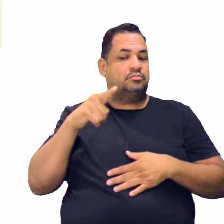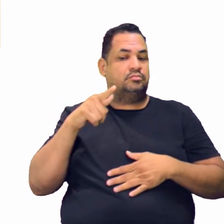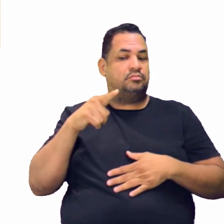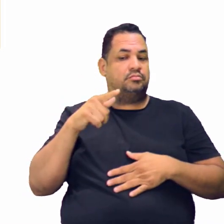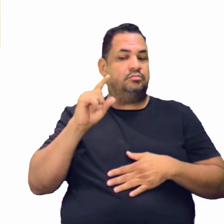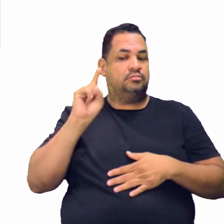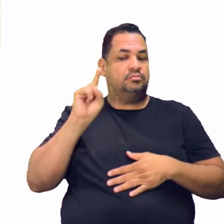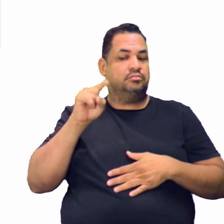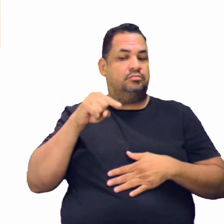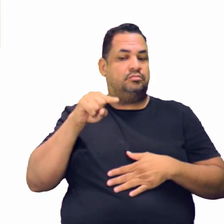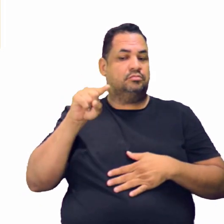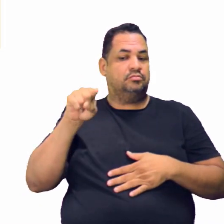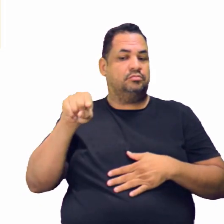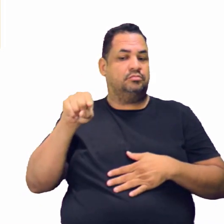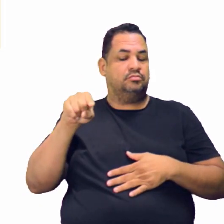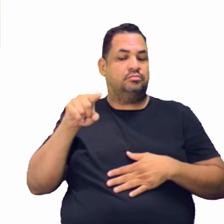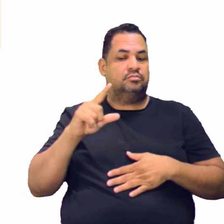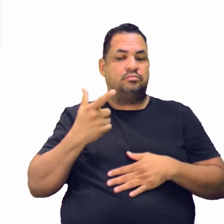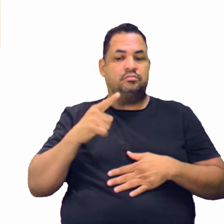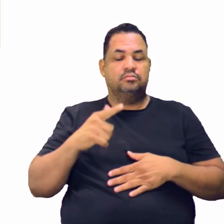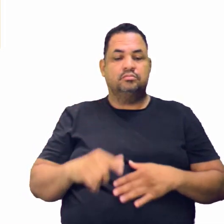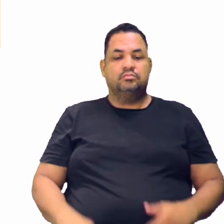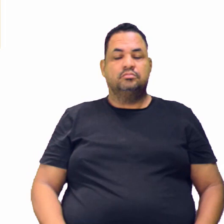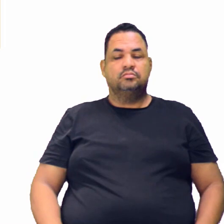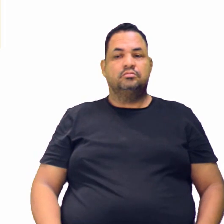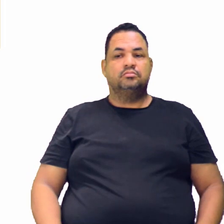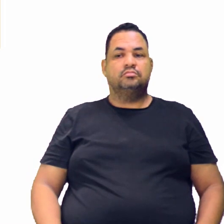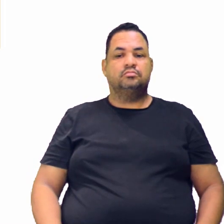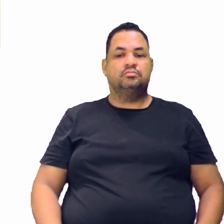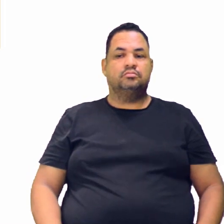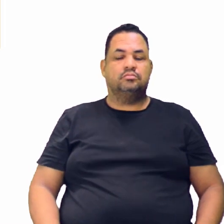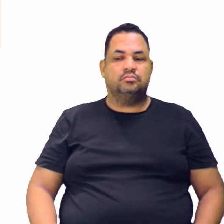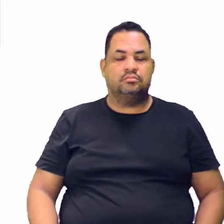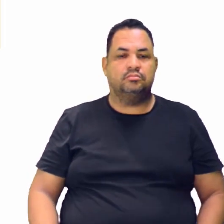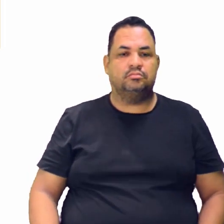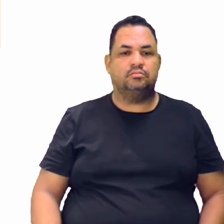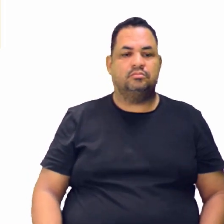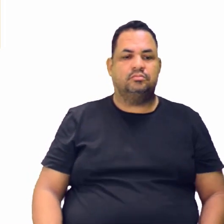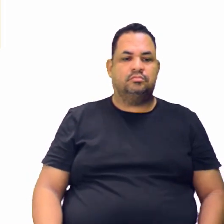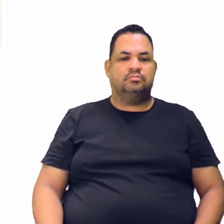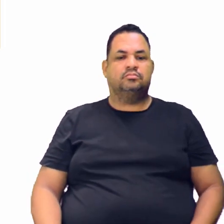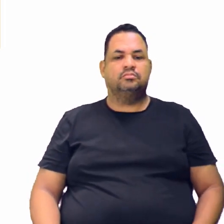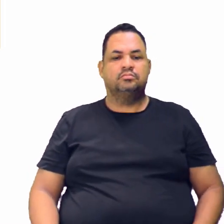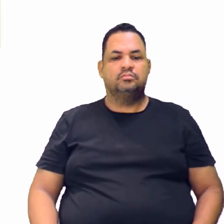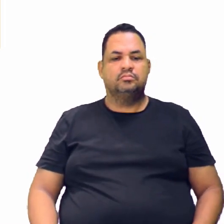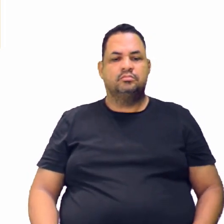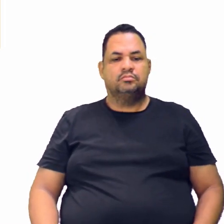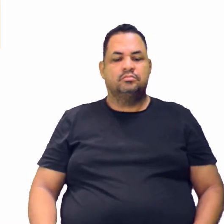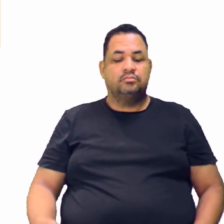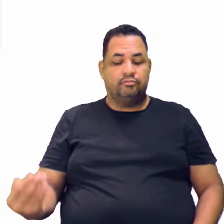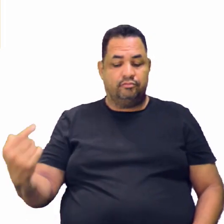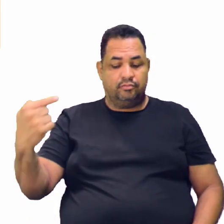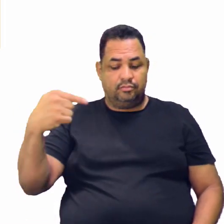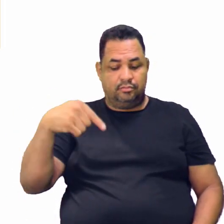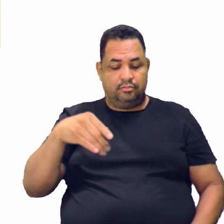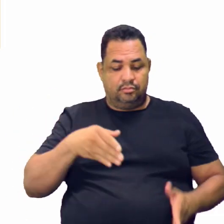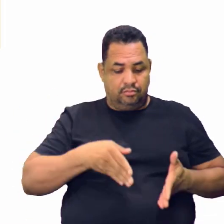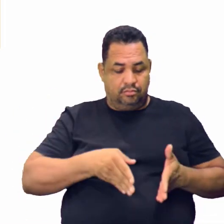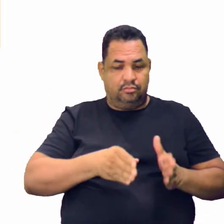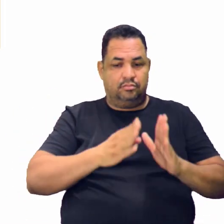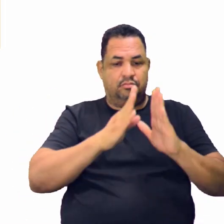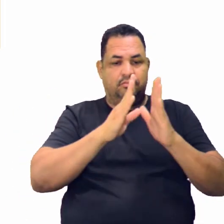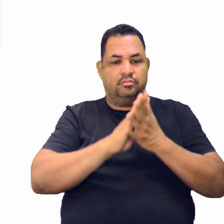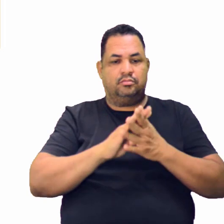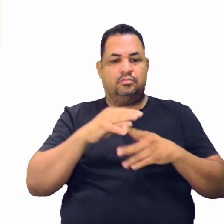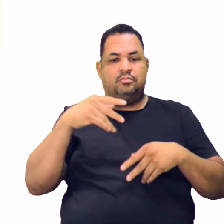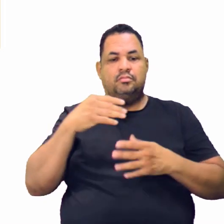tem. Beleza? Vamos lá. Venha por este caminho. Venha por este caminho. Pôr é